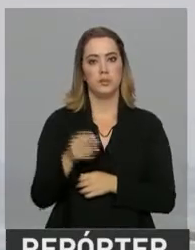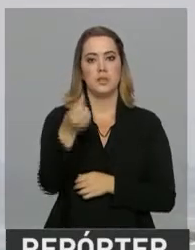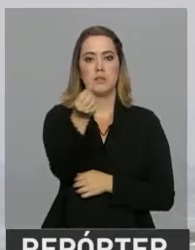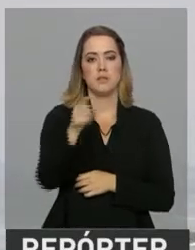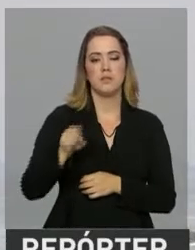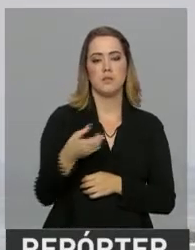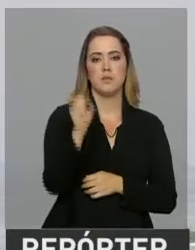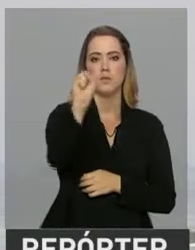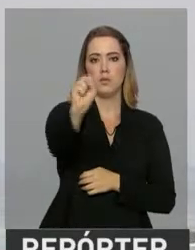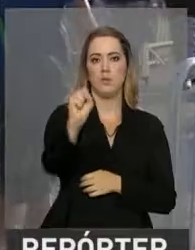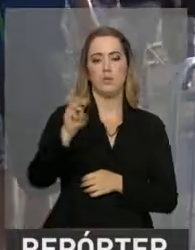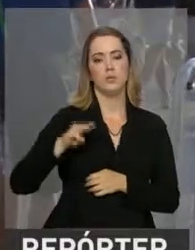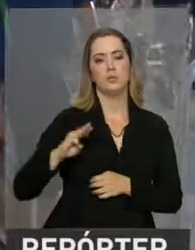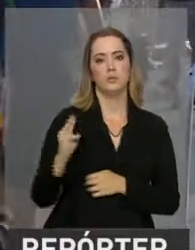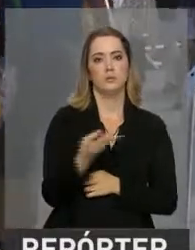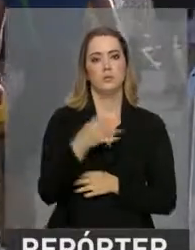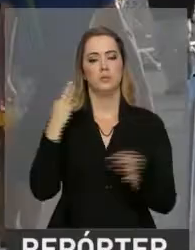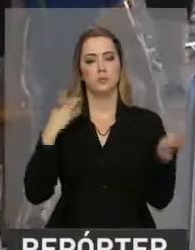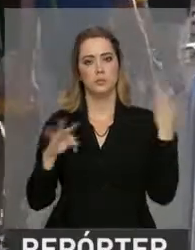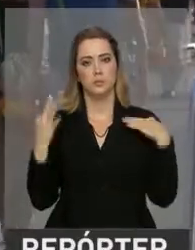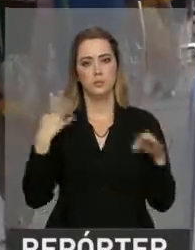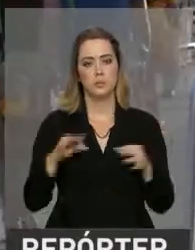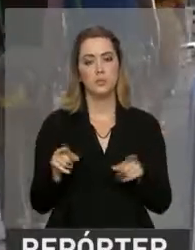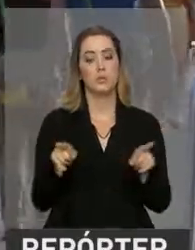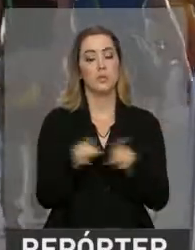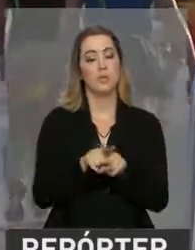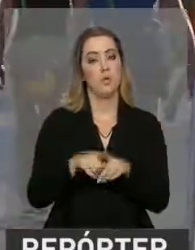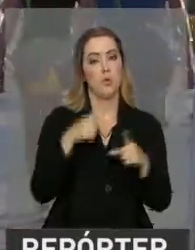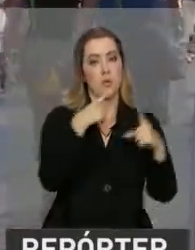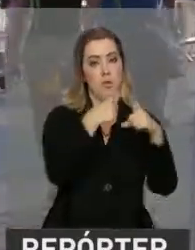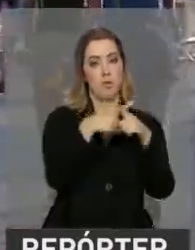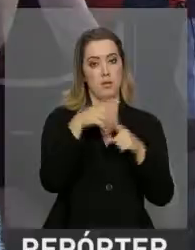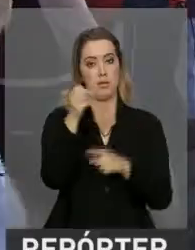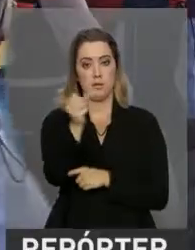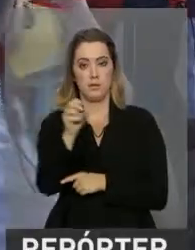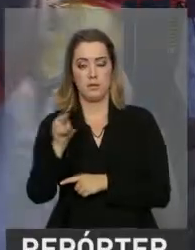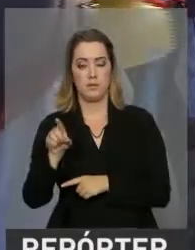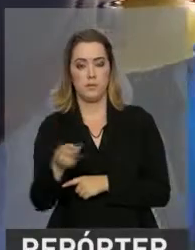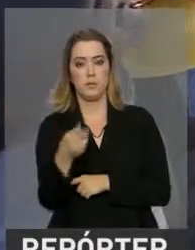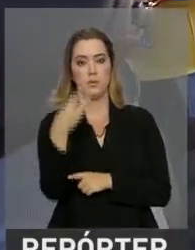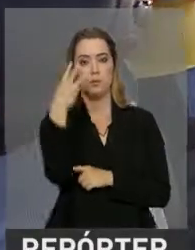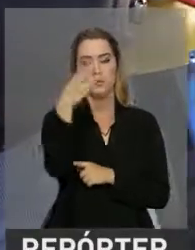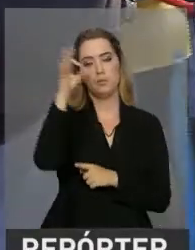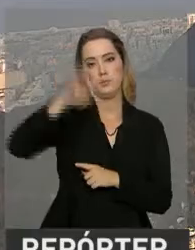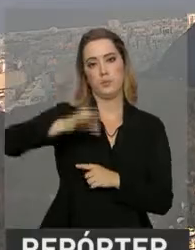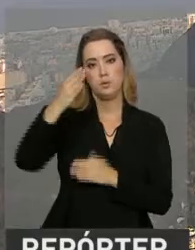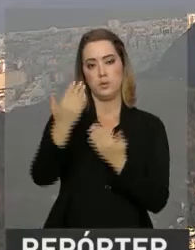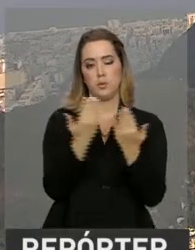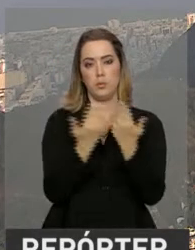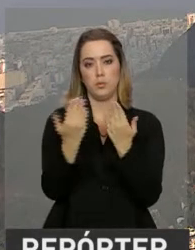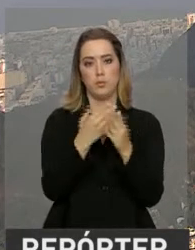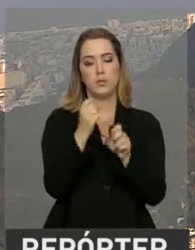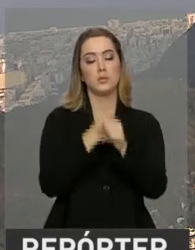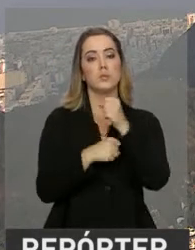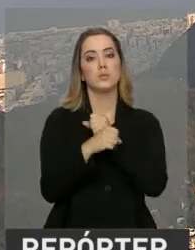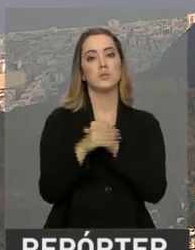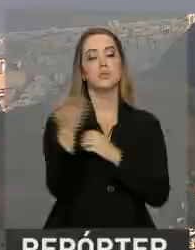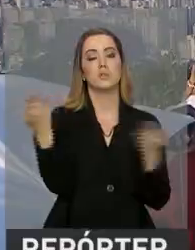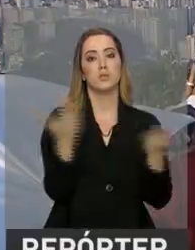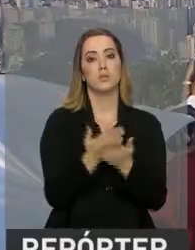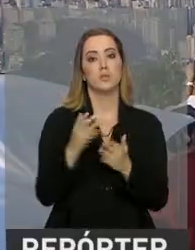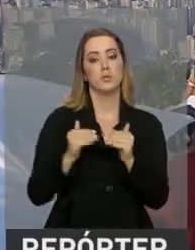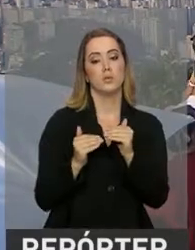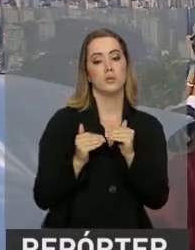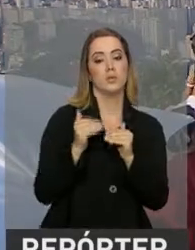milhões de turistas estrangeiros neste ano contra 6,3 milhões em 2015 e elevará a receita gerada com com turismo de